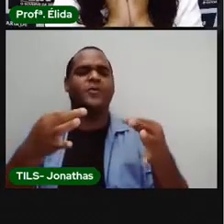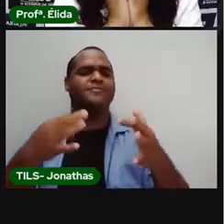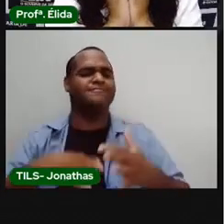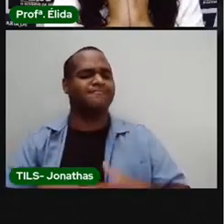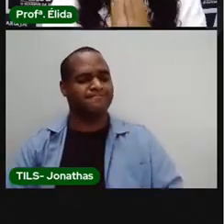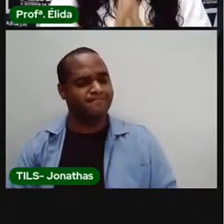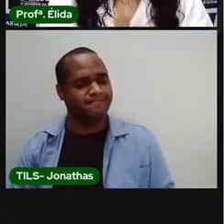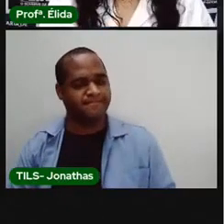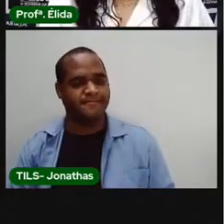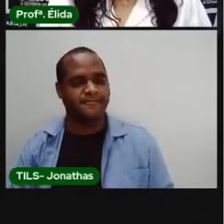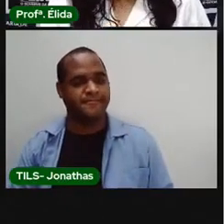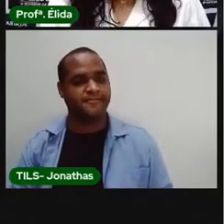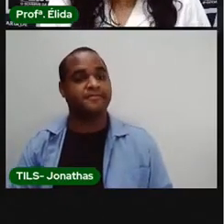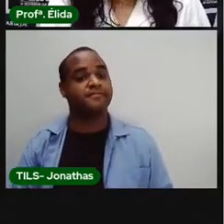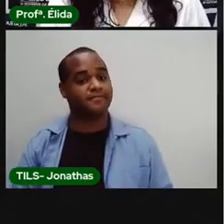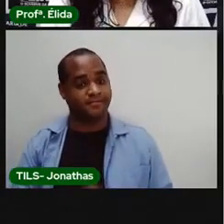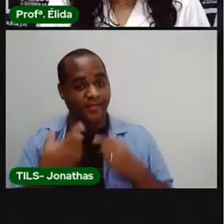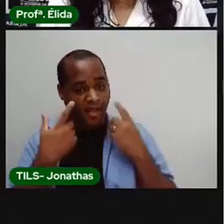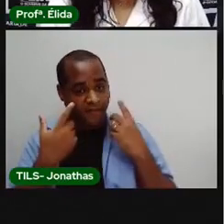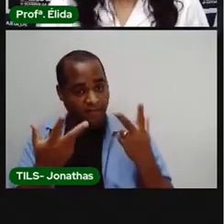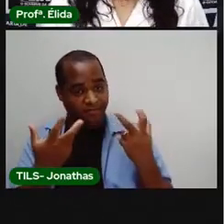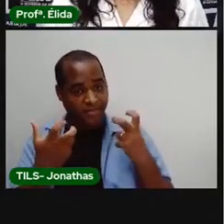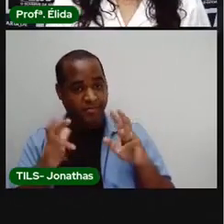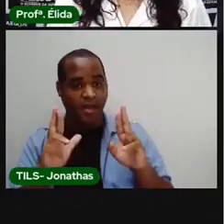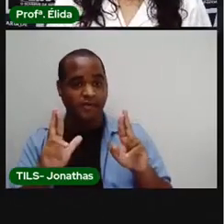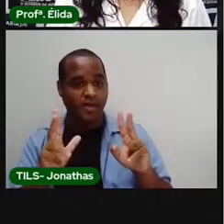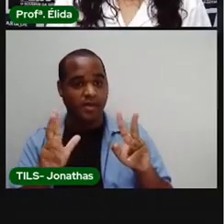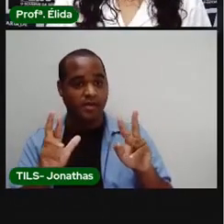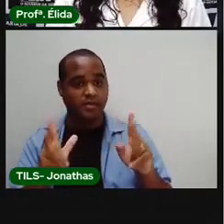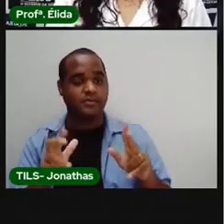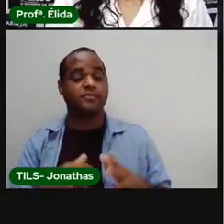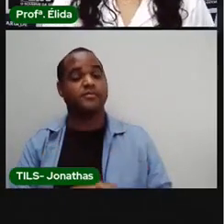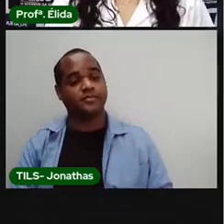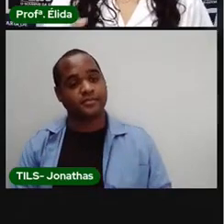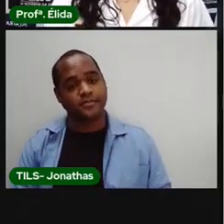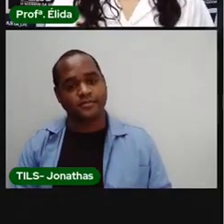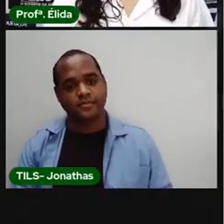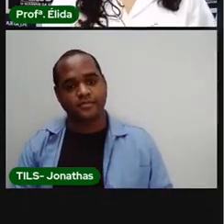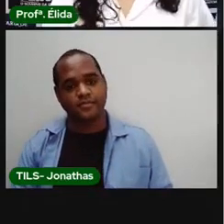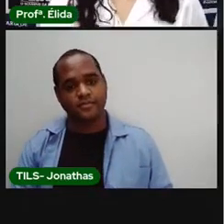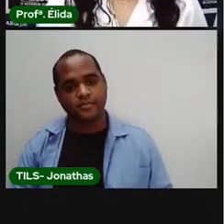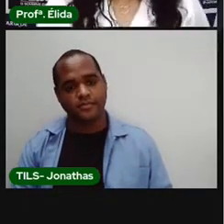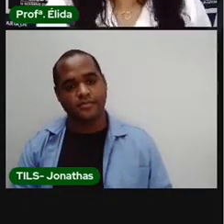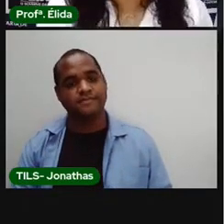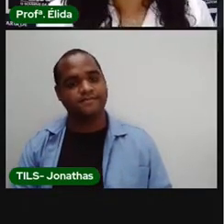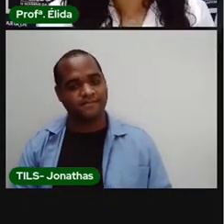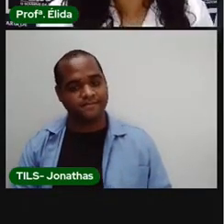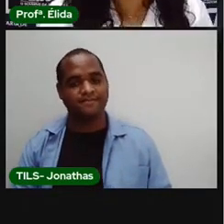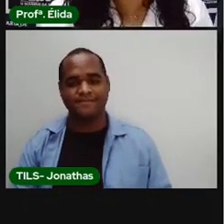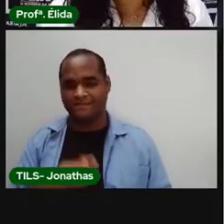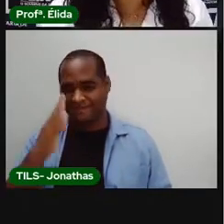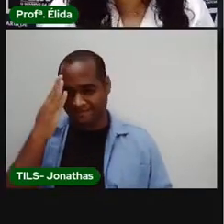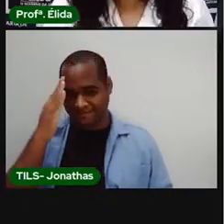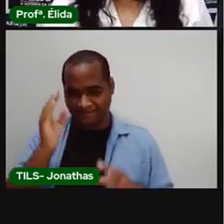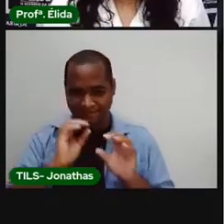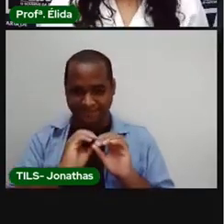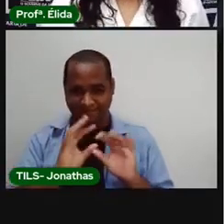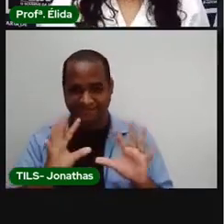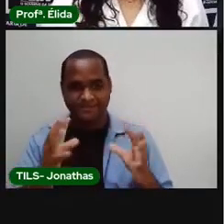que horror! Viu a diferença? entender a